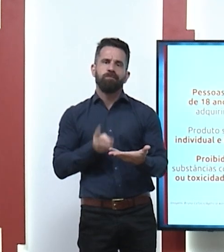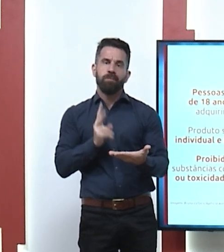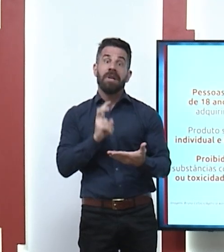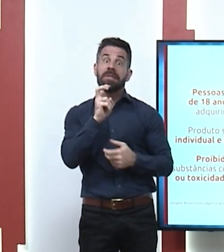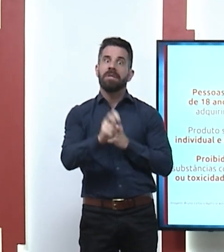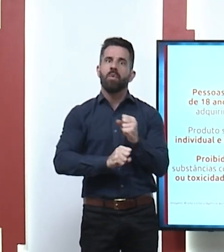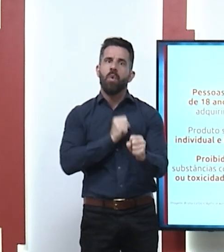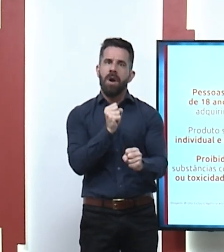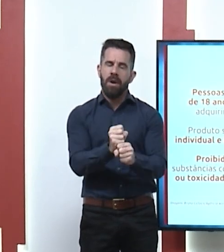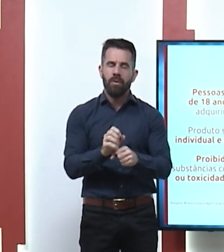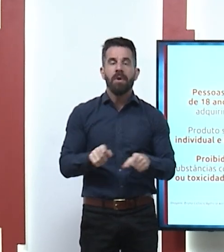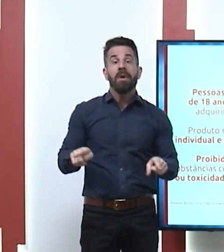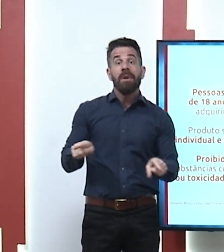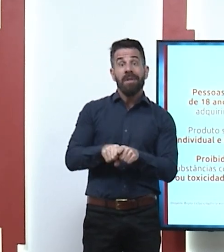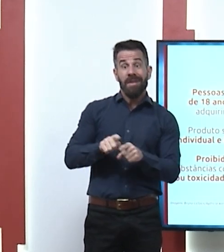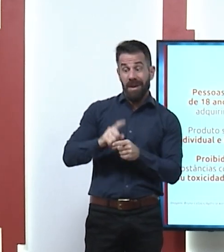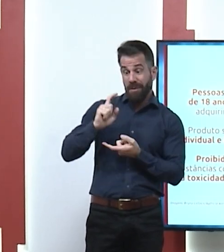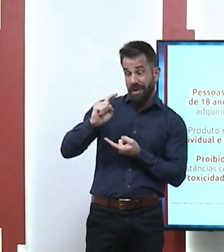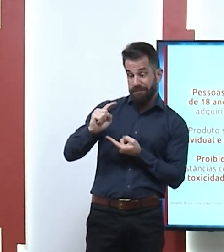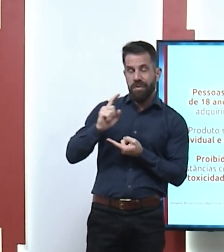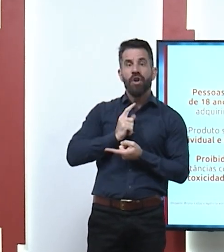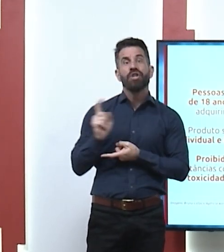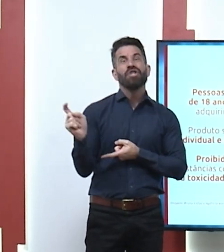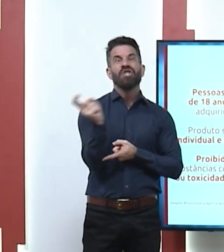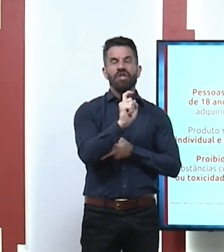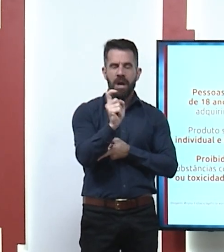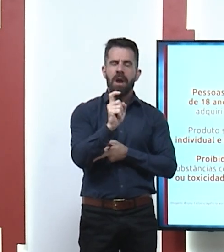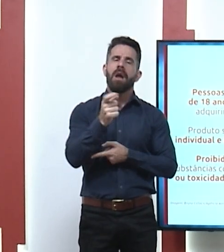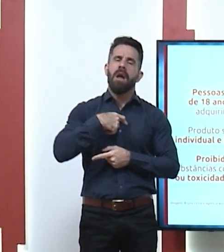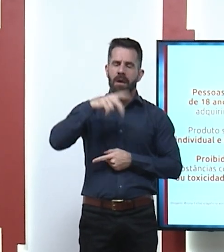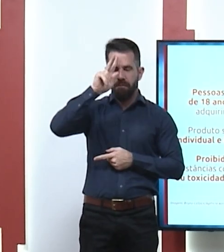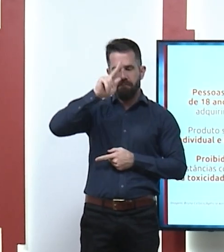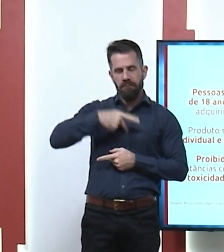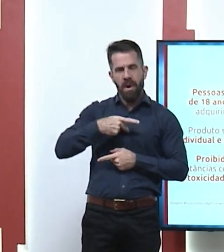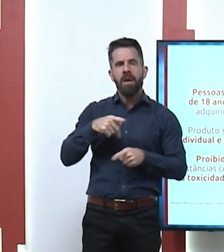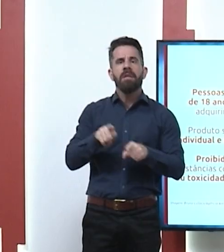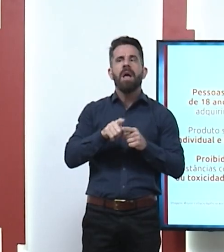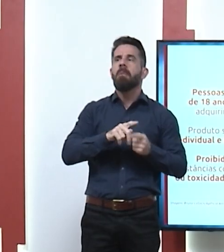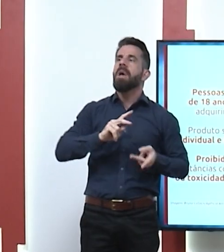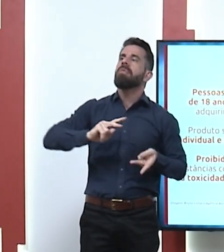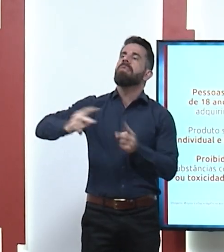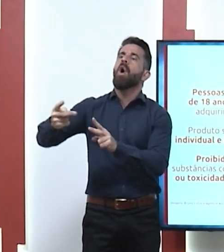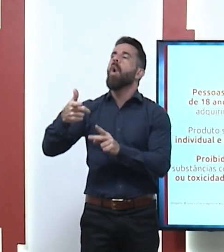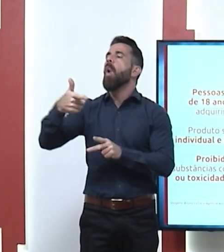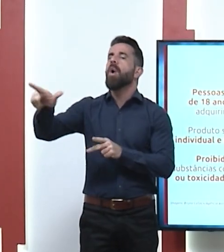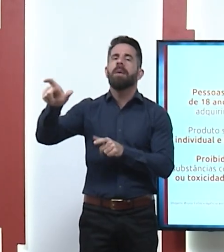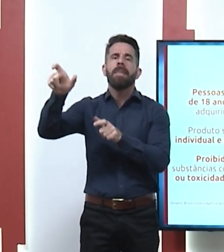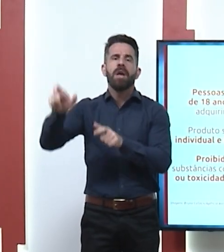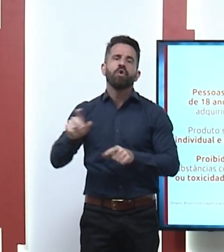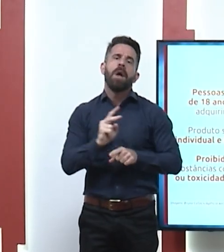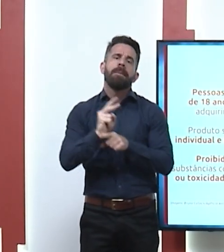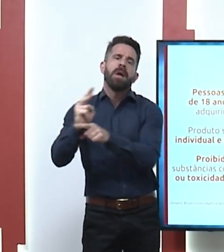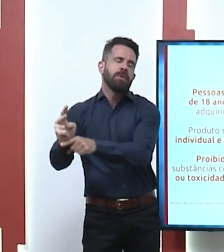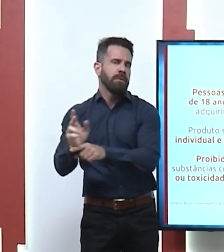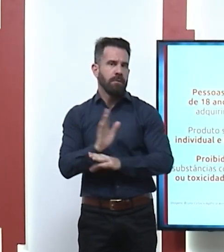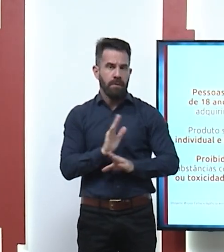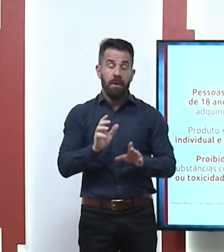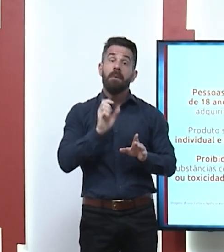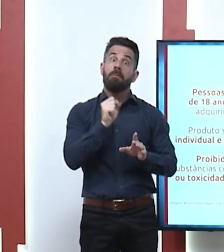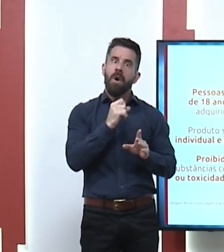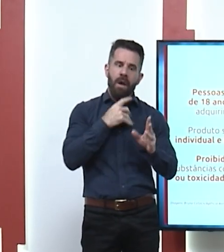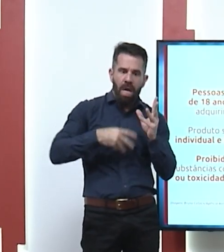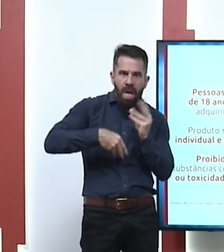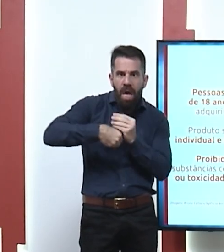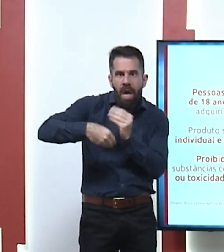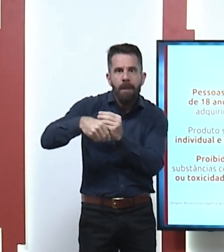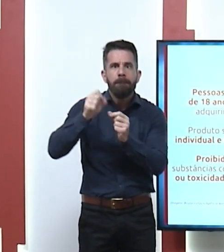uso individual e intransferível, e proíbe a utilização de substâncias com efeito letal que possam